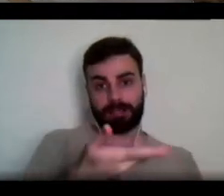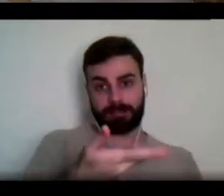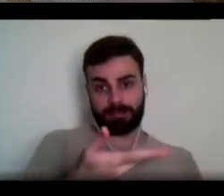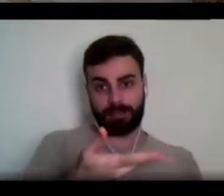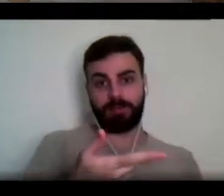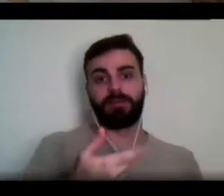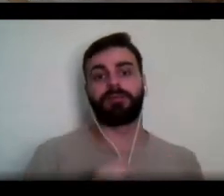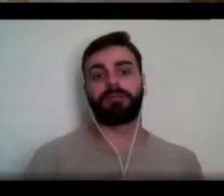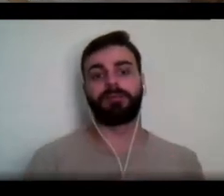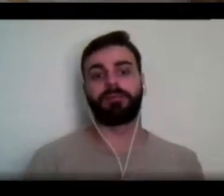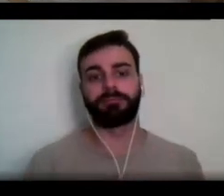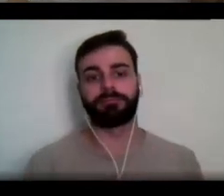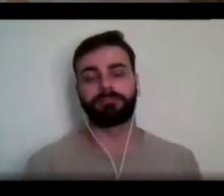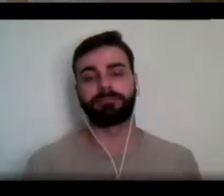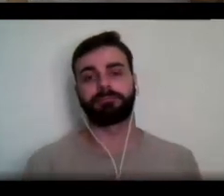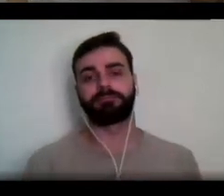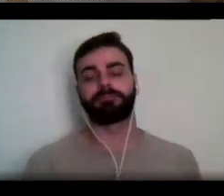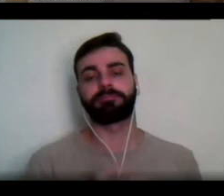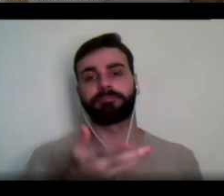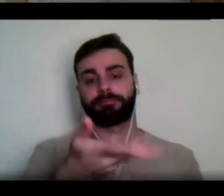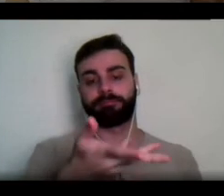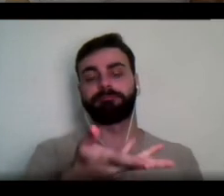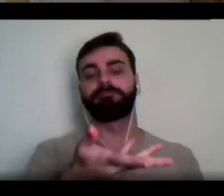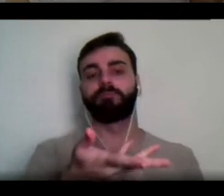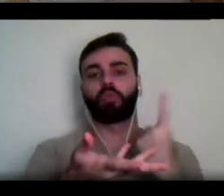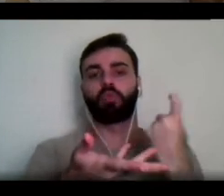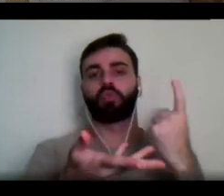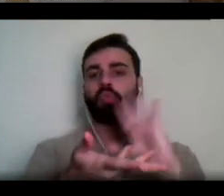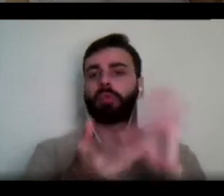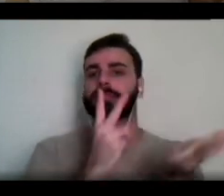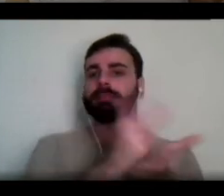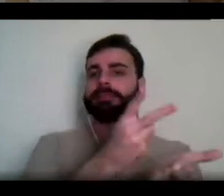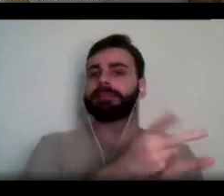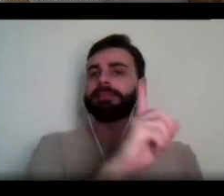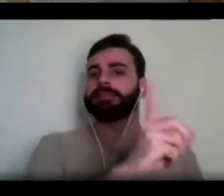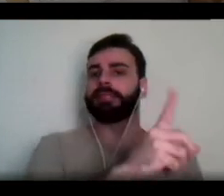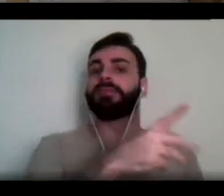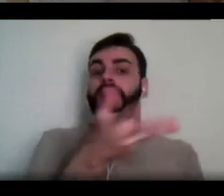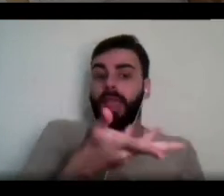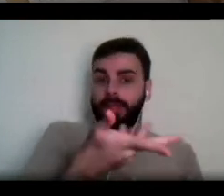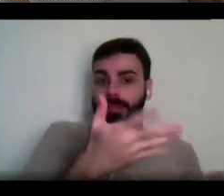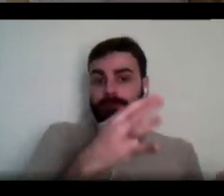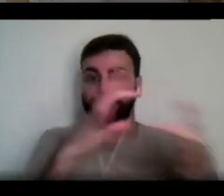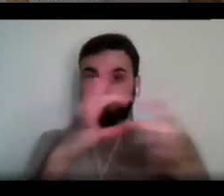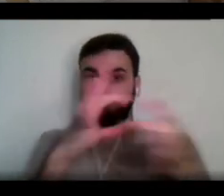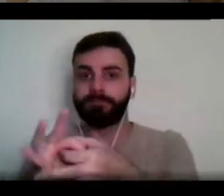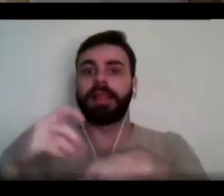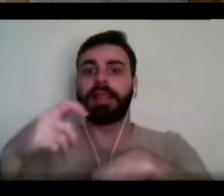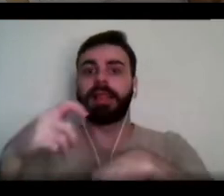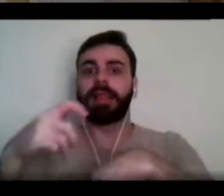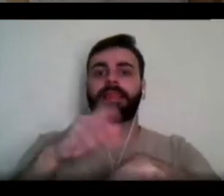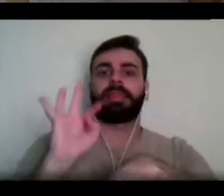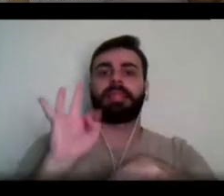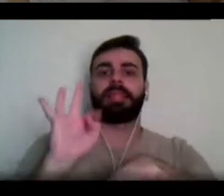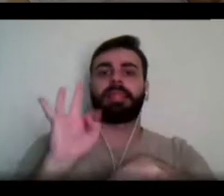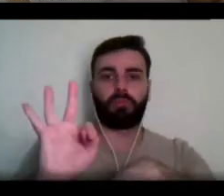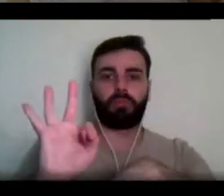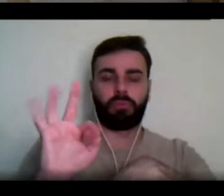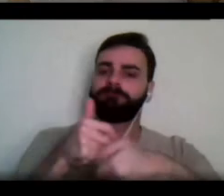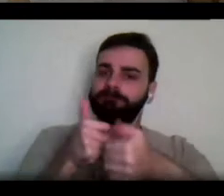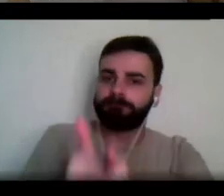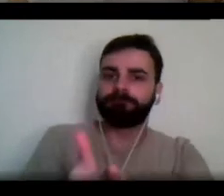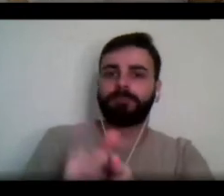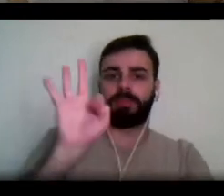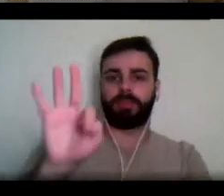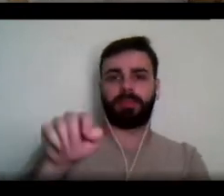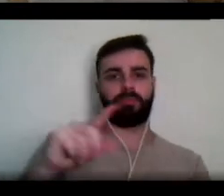Eu não tenho mais uma aceleração constante. Eu tenho uma aceleração que varia no tempo dessa forma aqui, ó, com